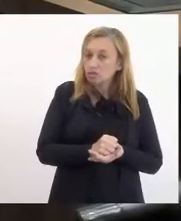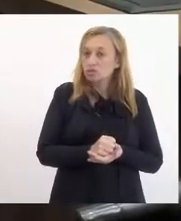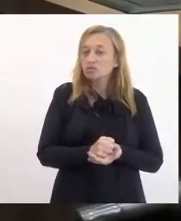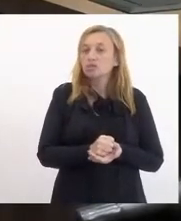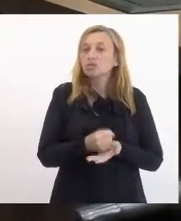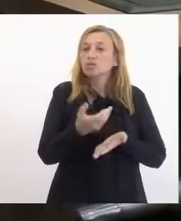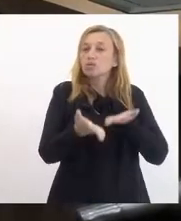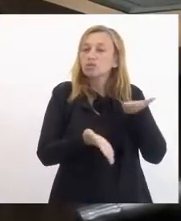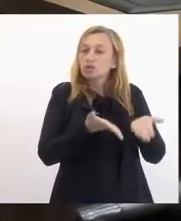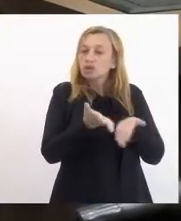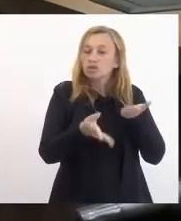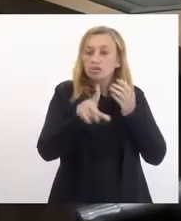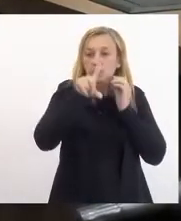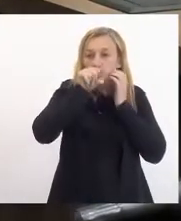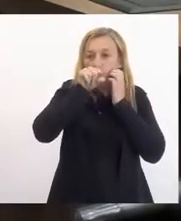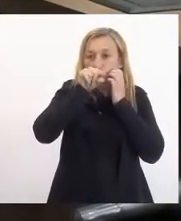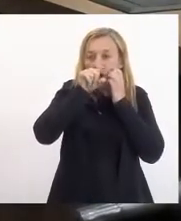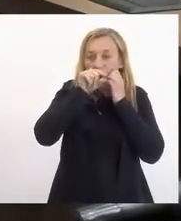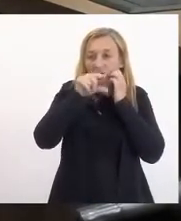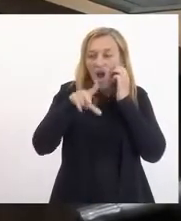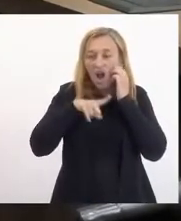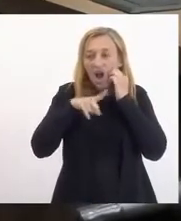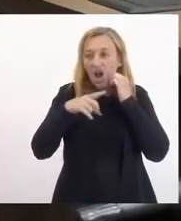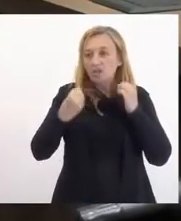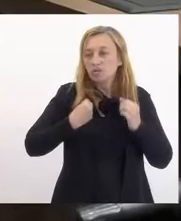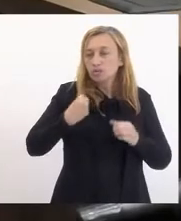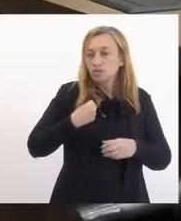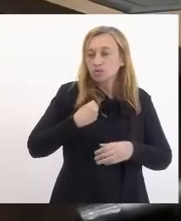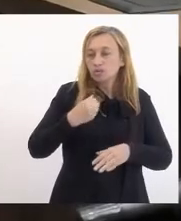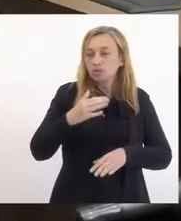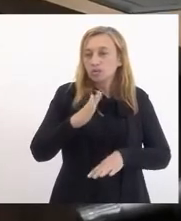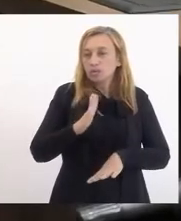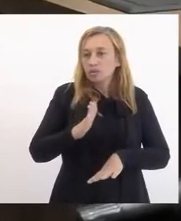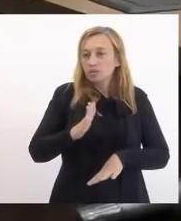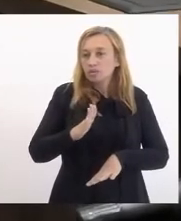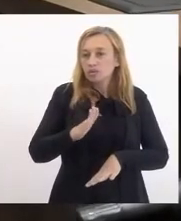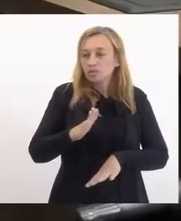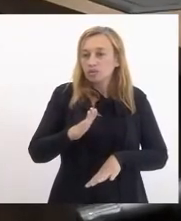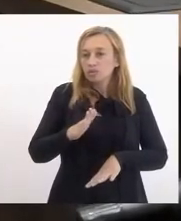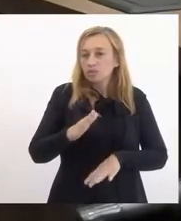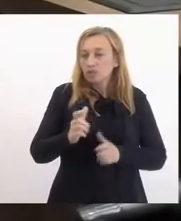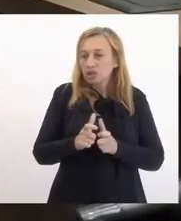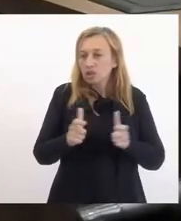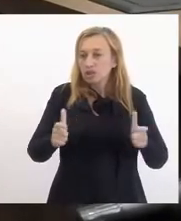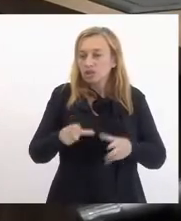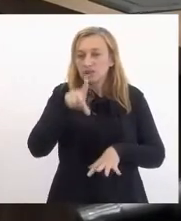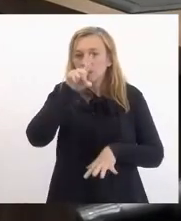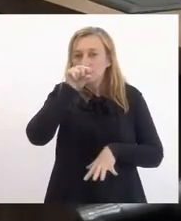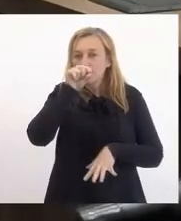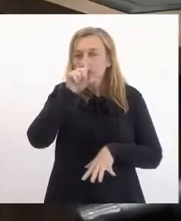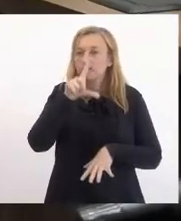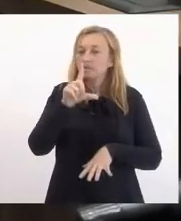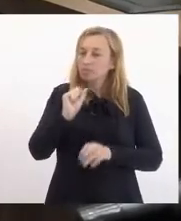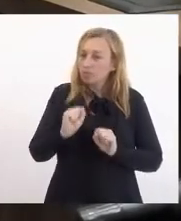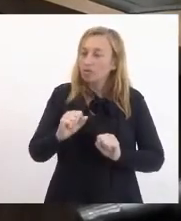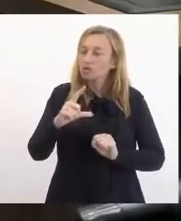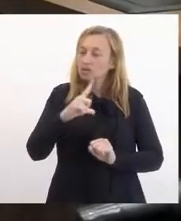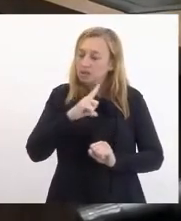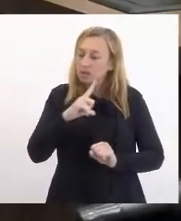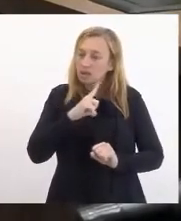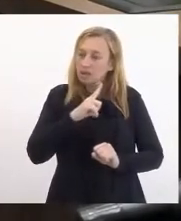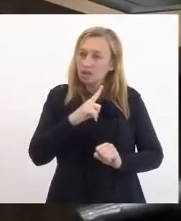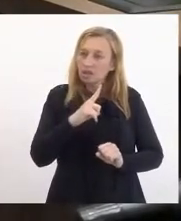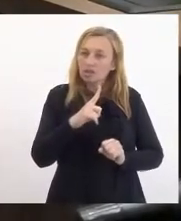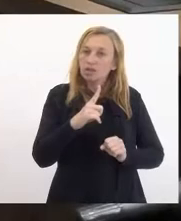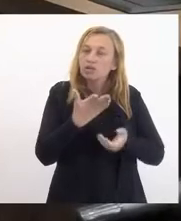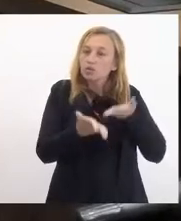criador amador e ter o número máximo de pássaros que você pode tirar por cria por